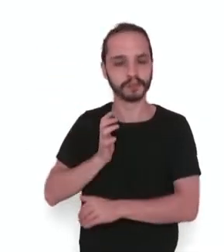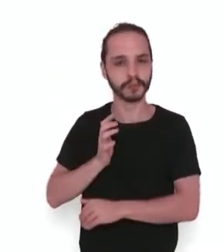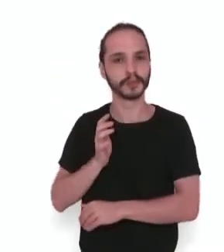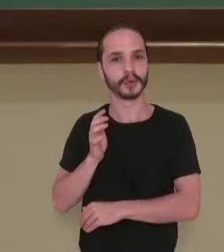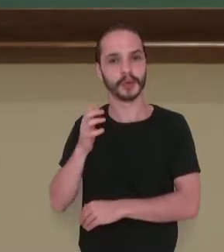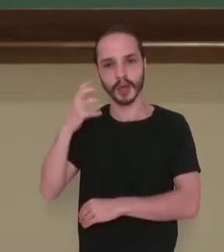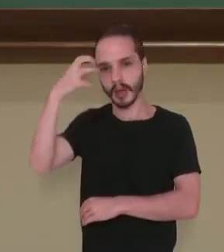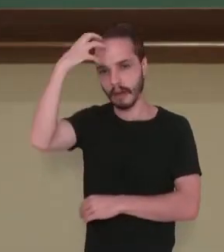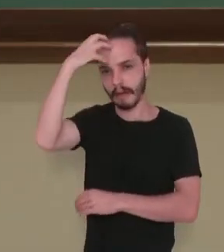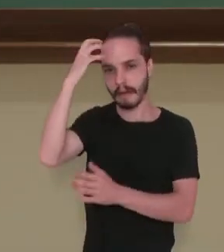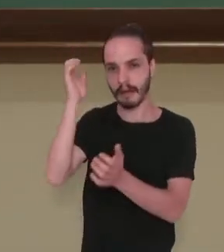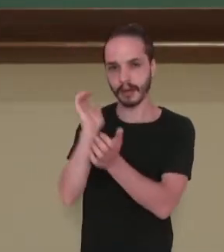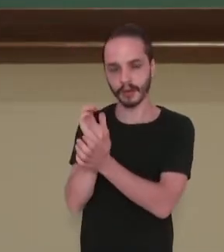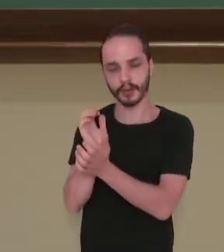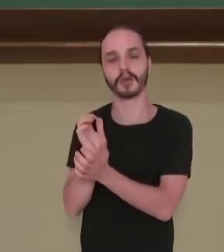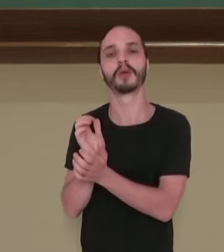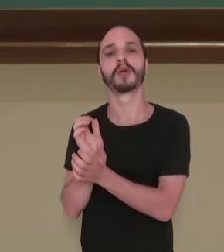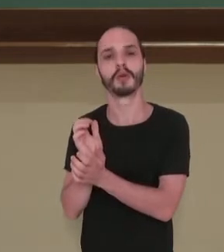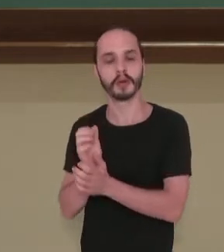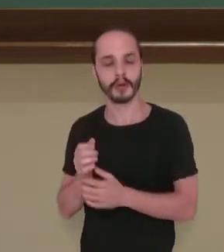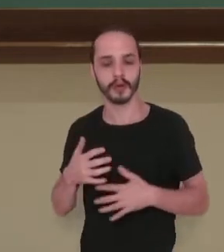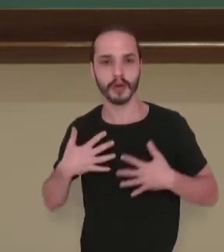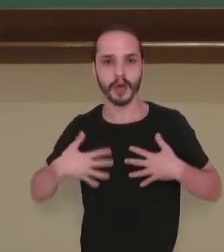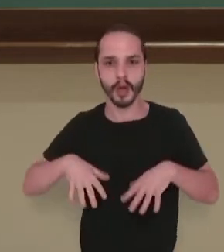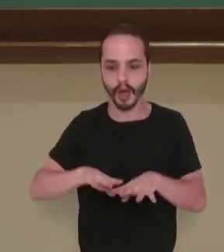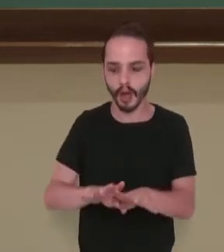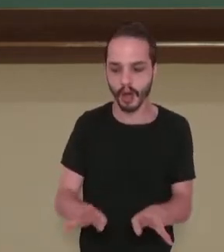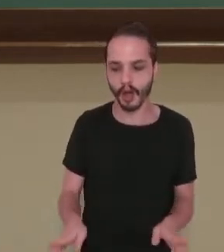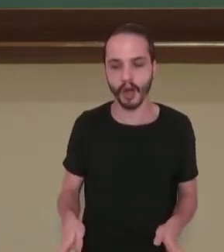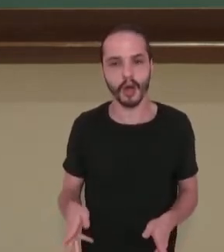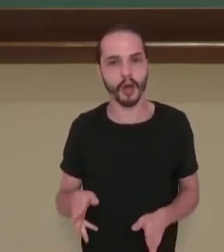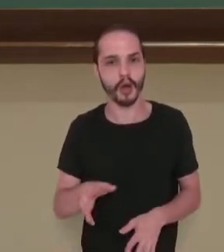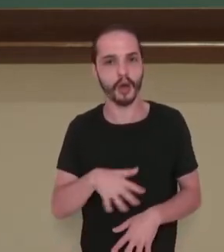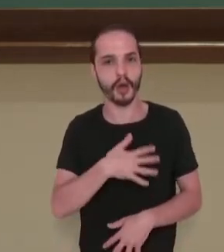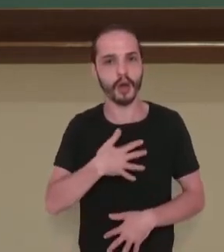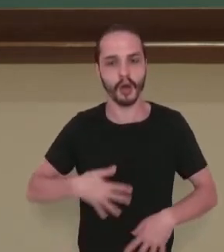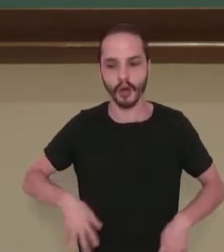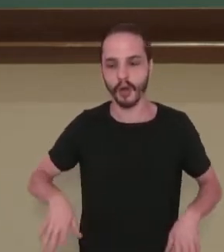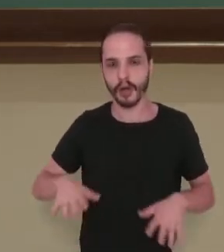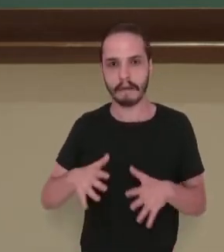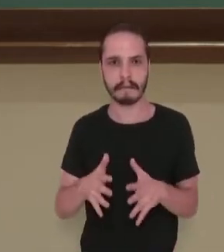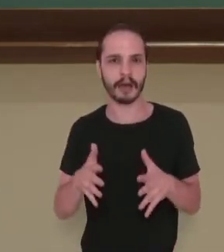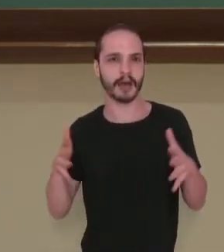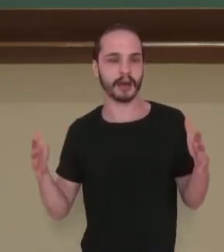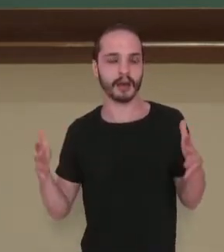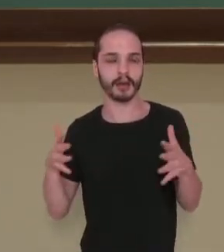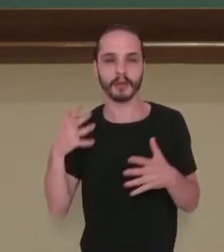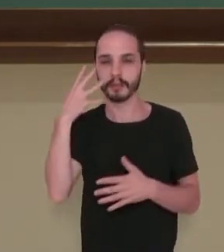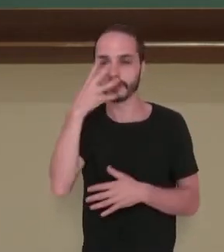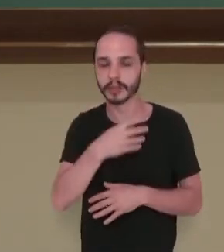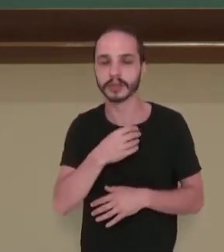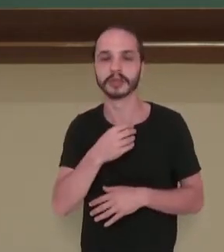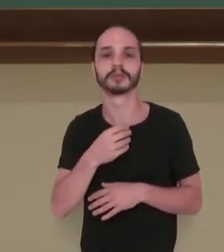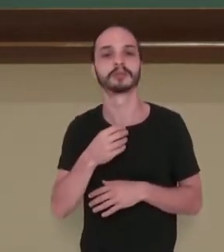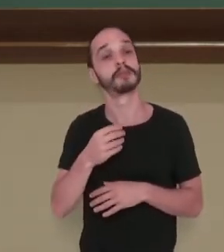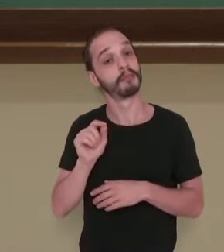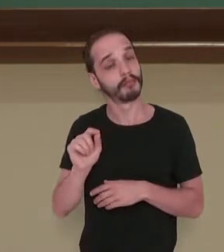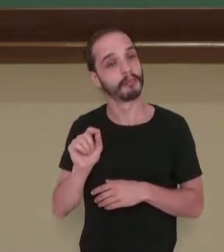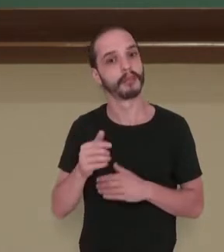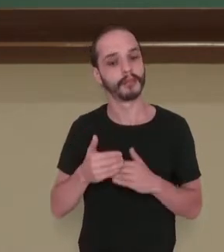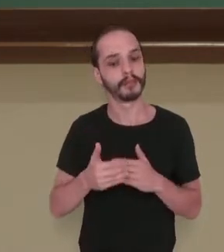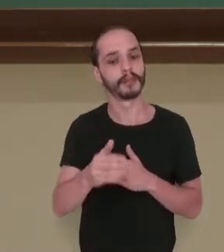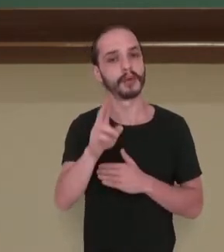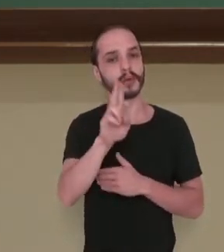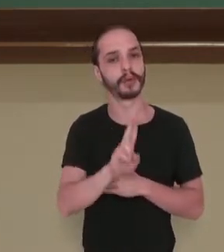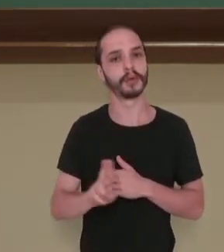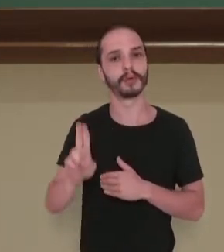surgir aquelas roupas muito bonitas, aquelas roupas grandes ali, e era